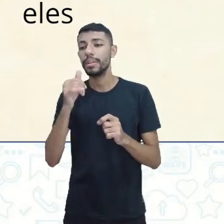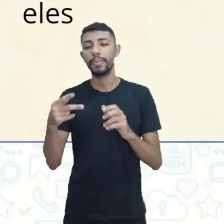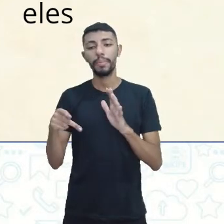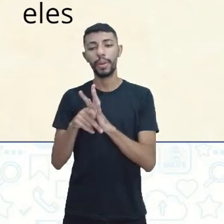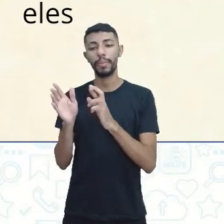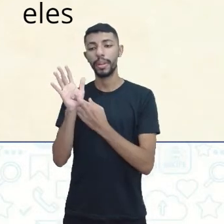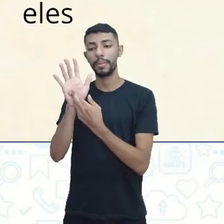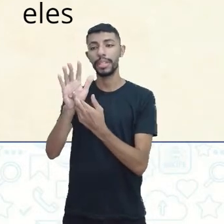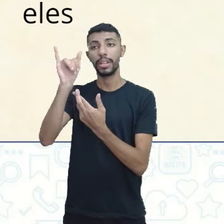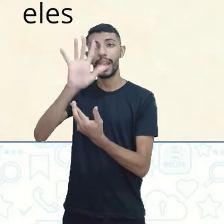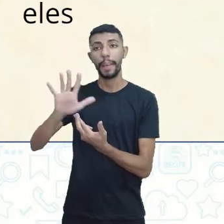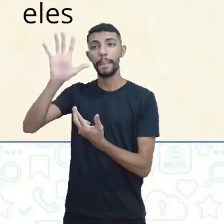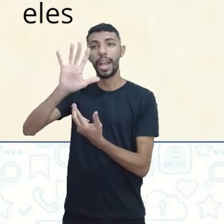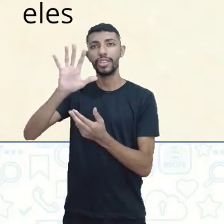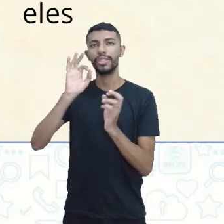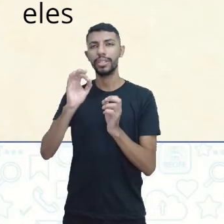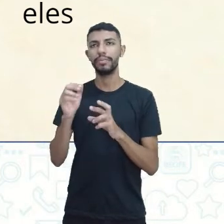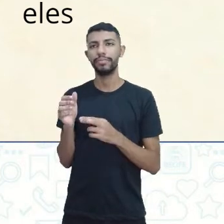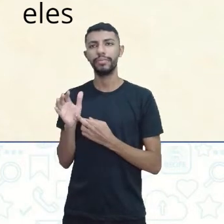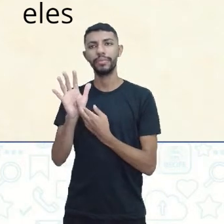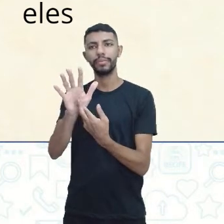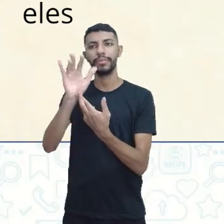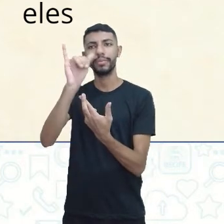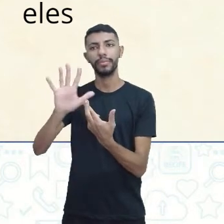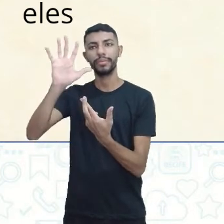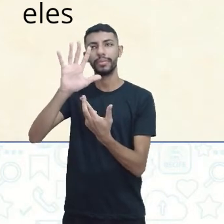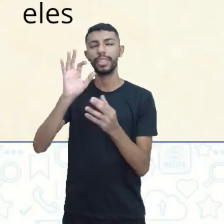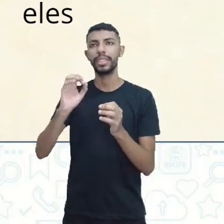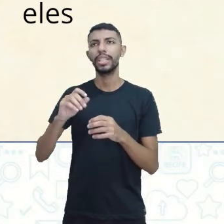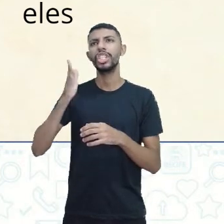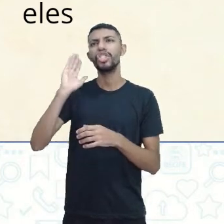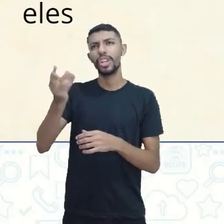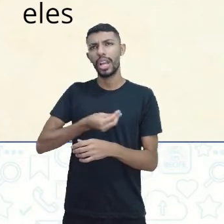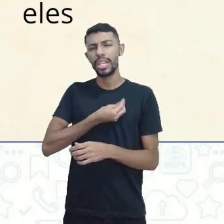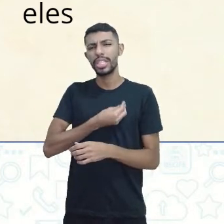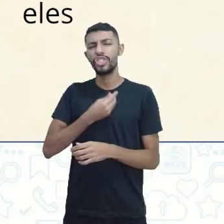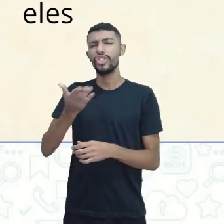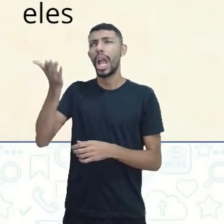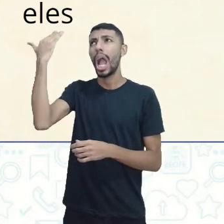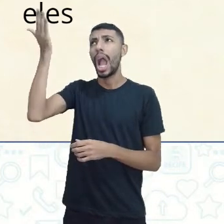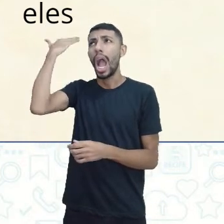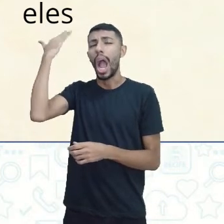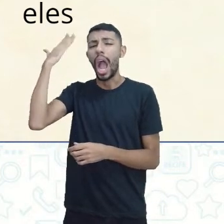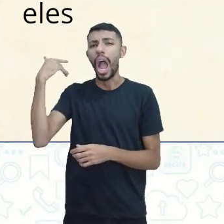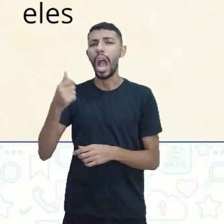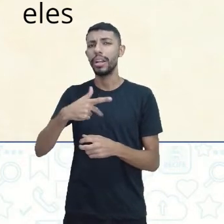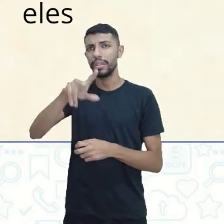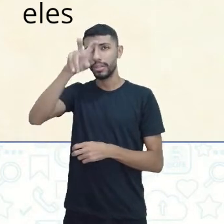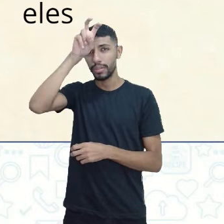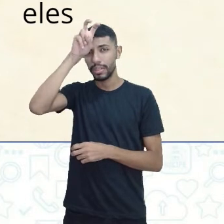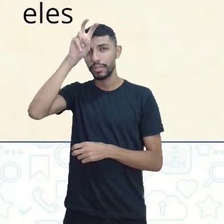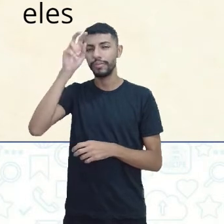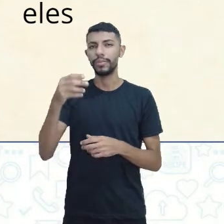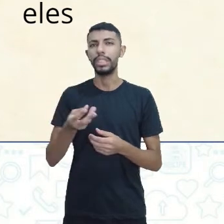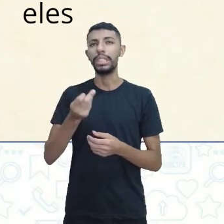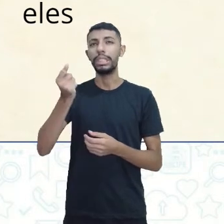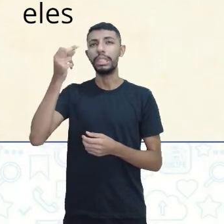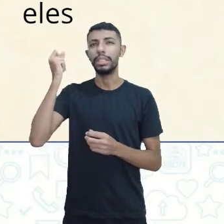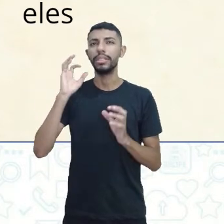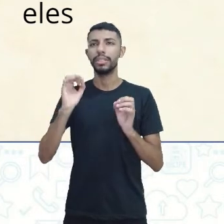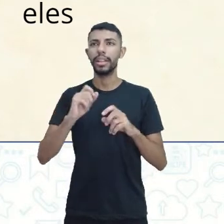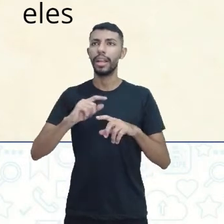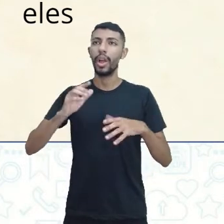no Antigo Egito. Claro que a gente não tem tantos registros disso, por quê? Porque